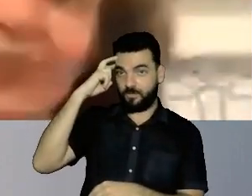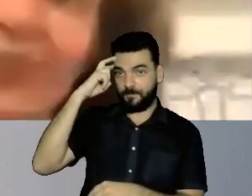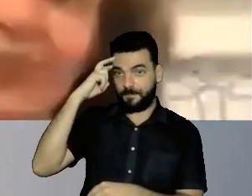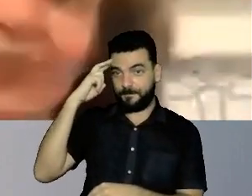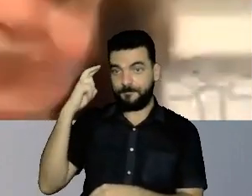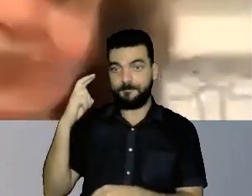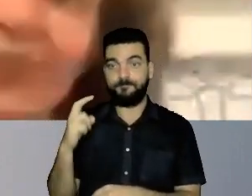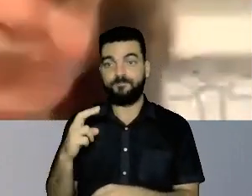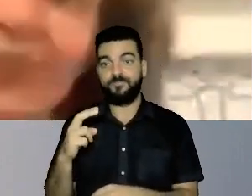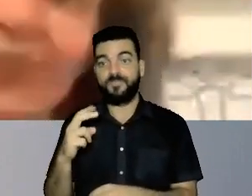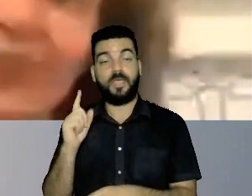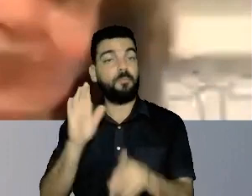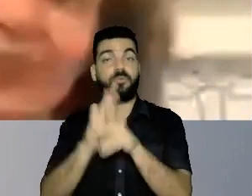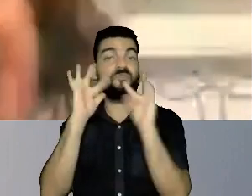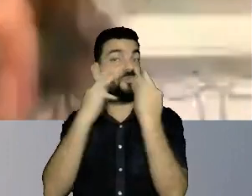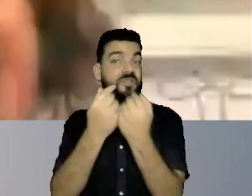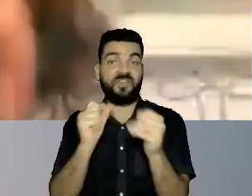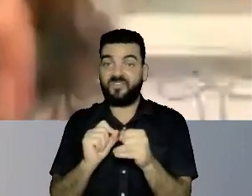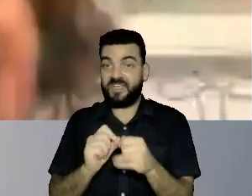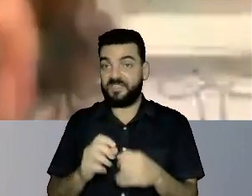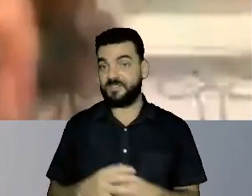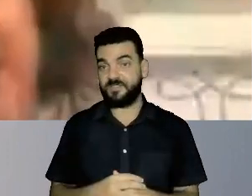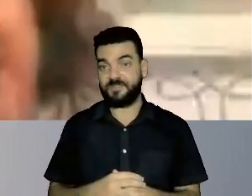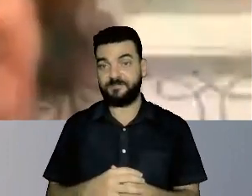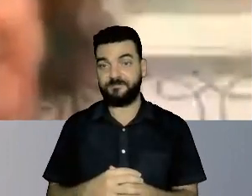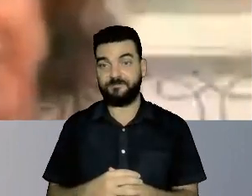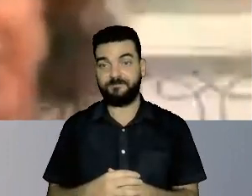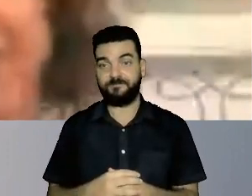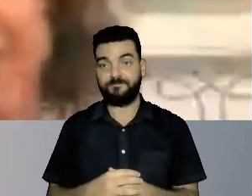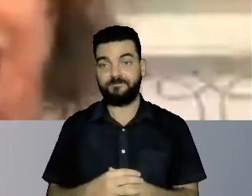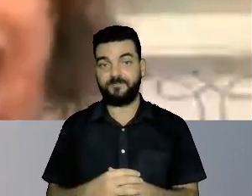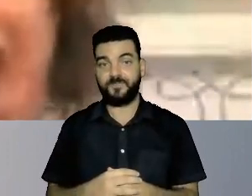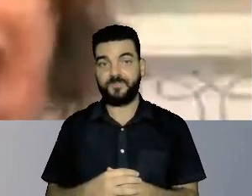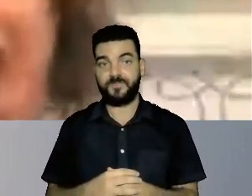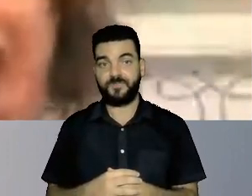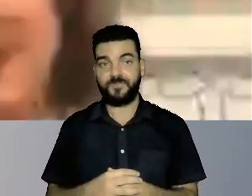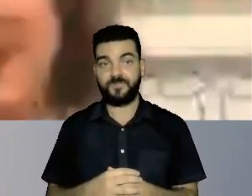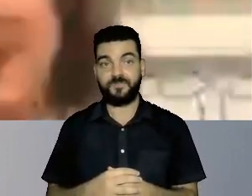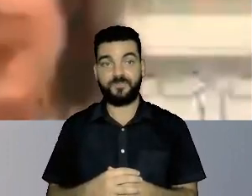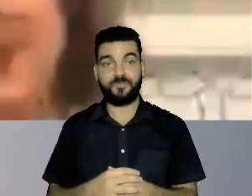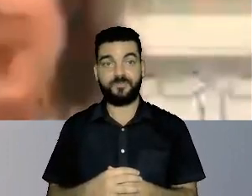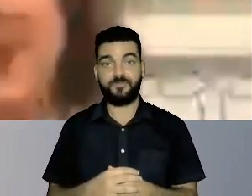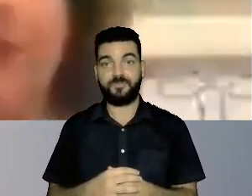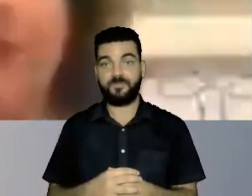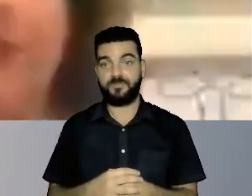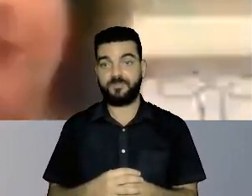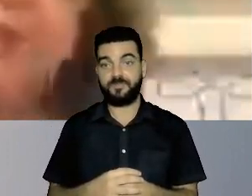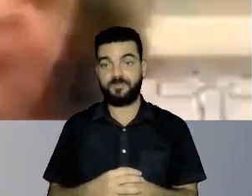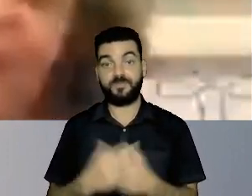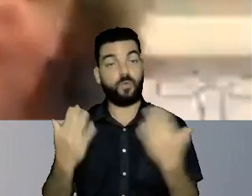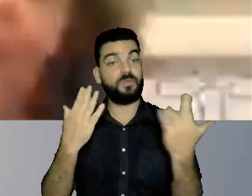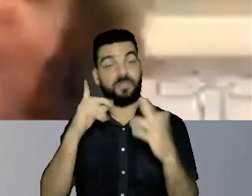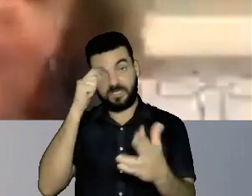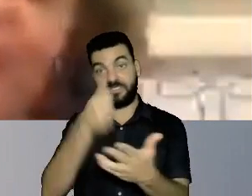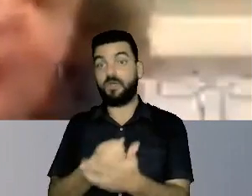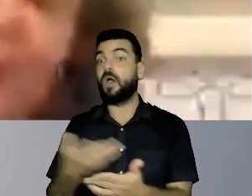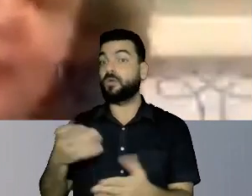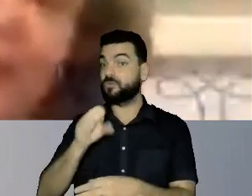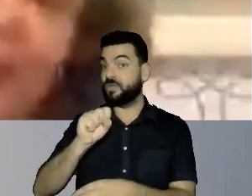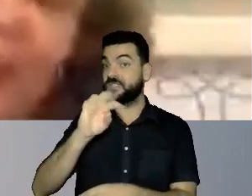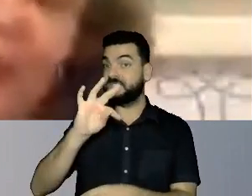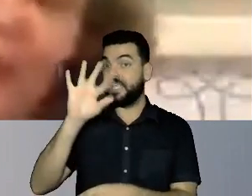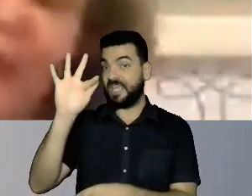análise no plano jurídico, as escolhas culturais são feitas pela